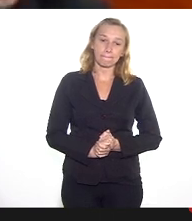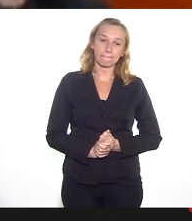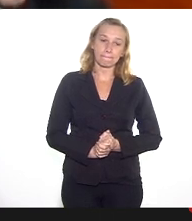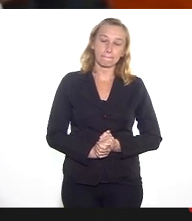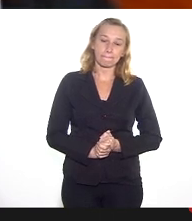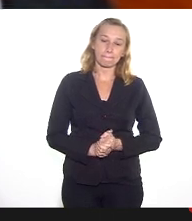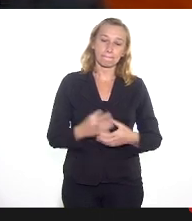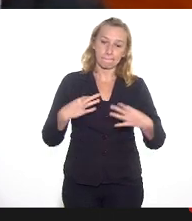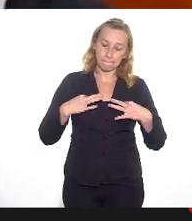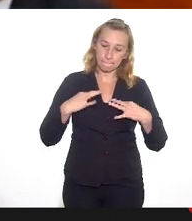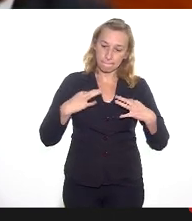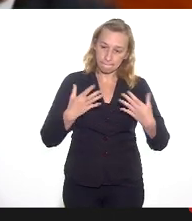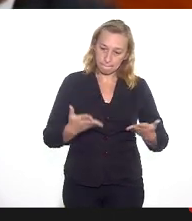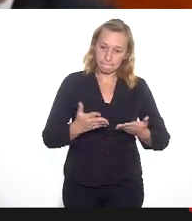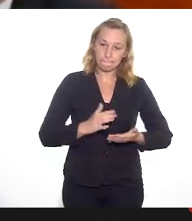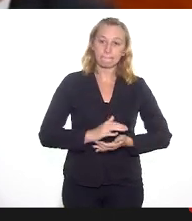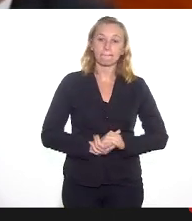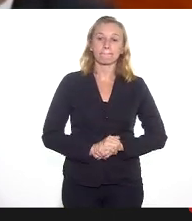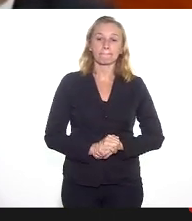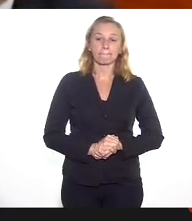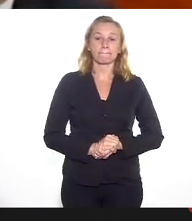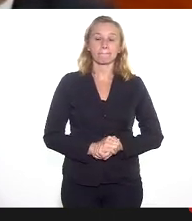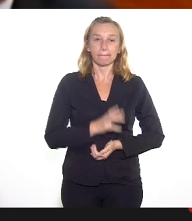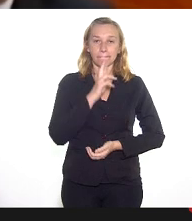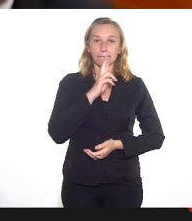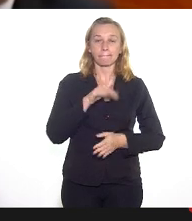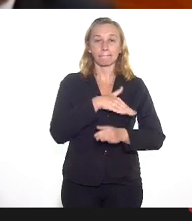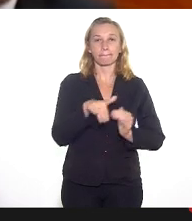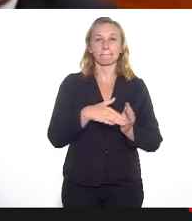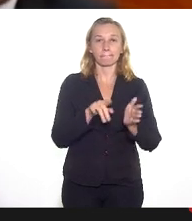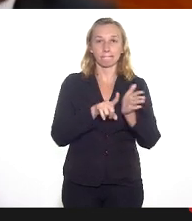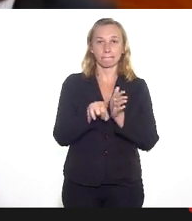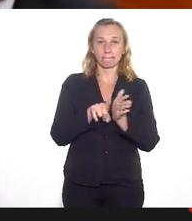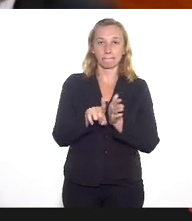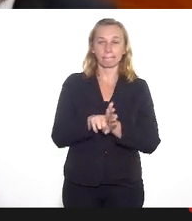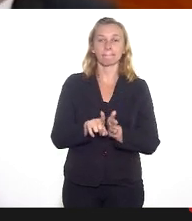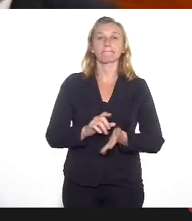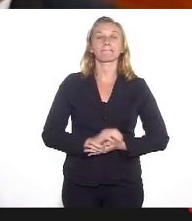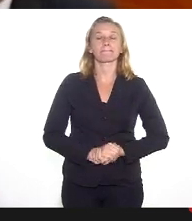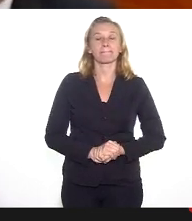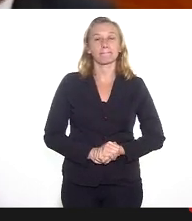estamos abertos aqui para responder todas as questões da forma que